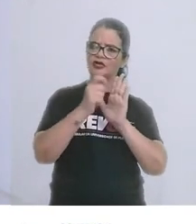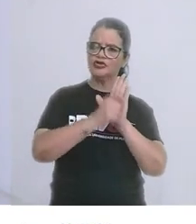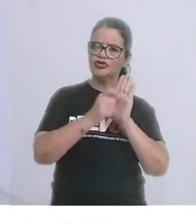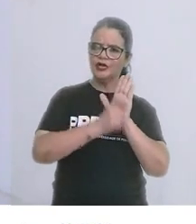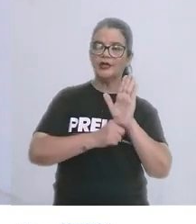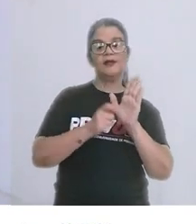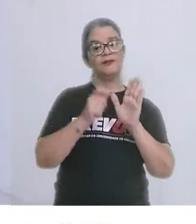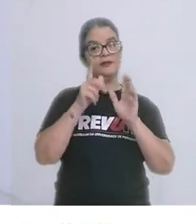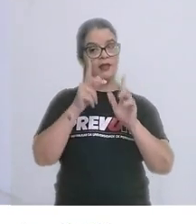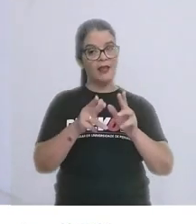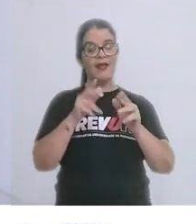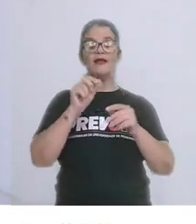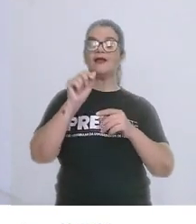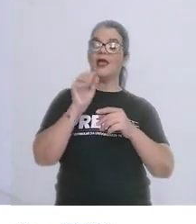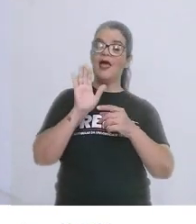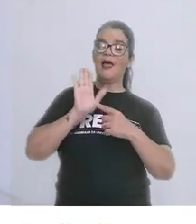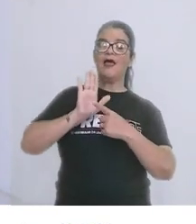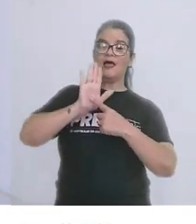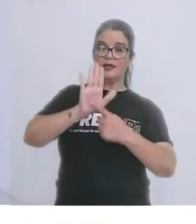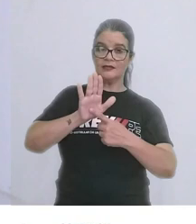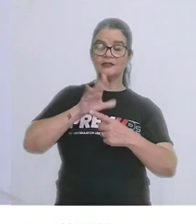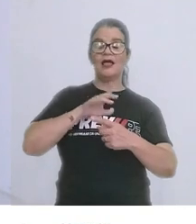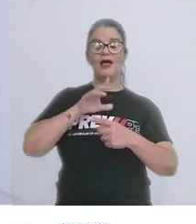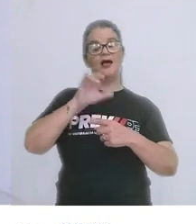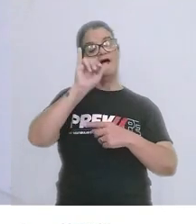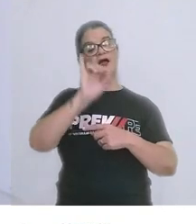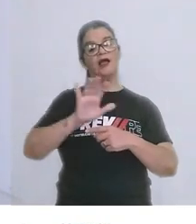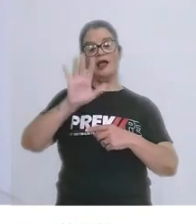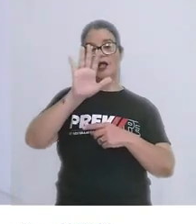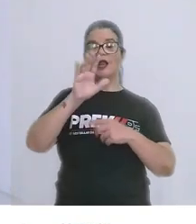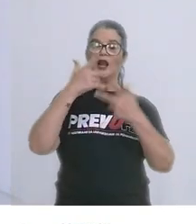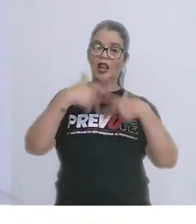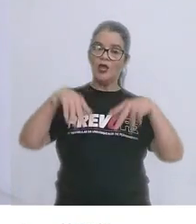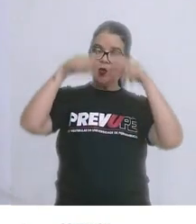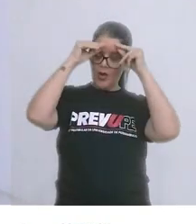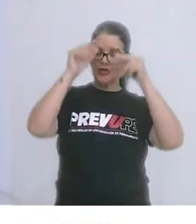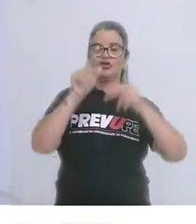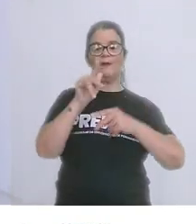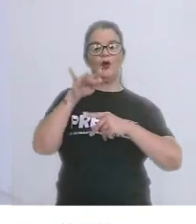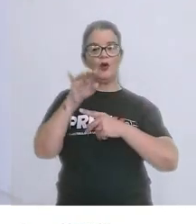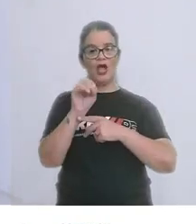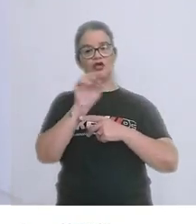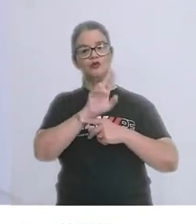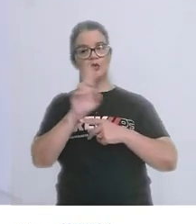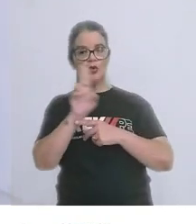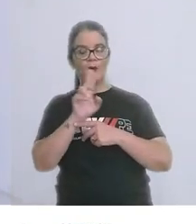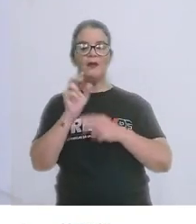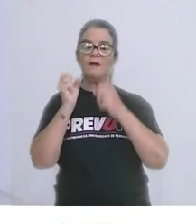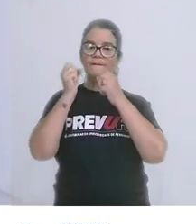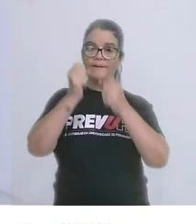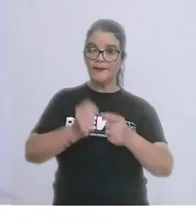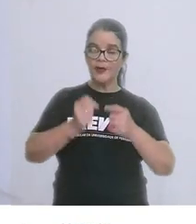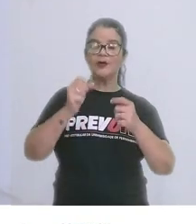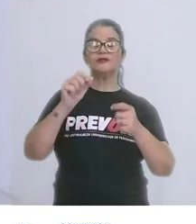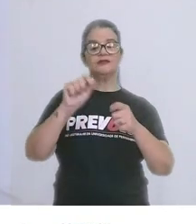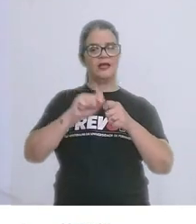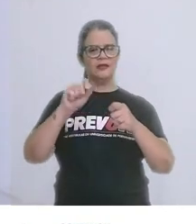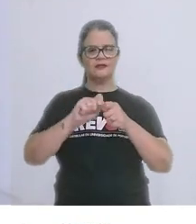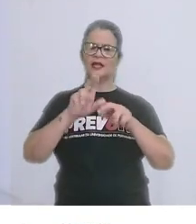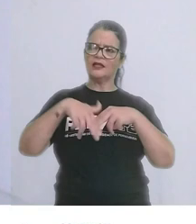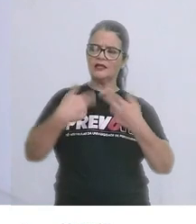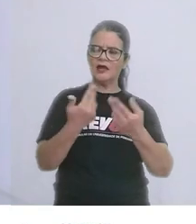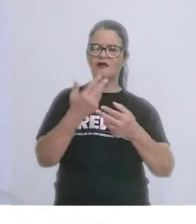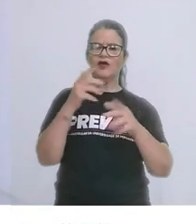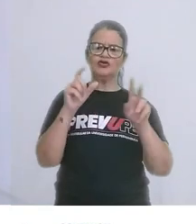escrita. E aí, essa figura de linguagem chamada pleonasmo, ela pode ser realizada através